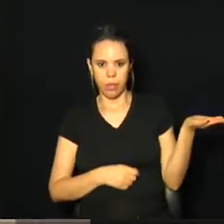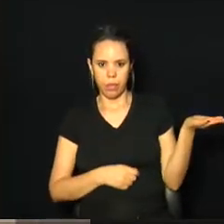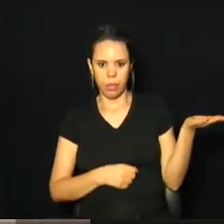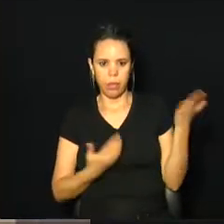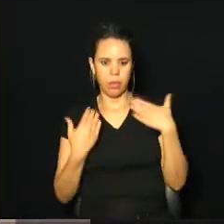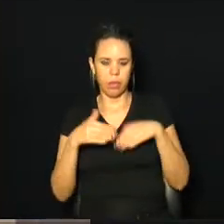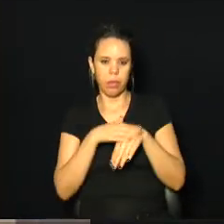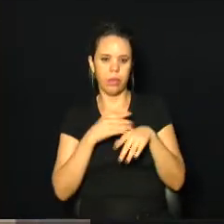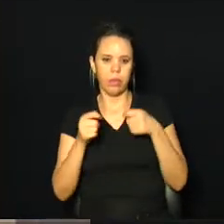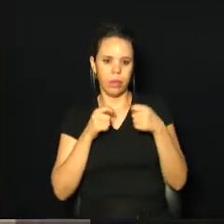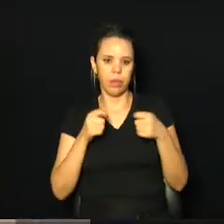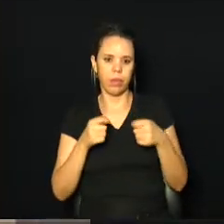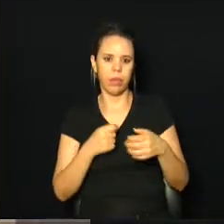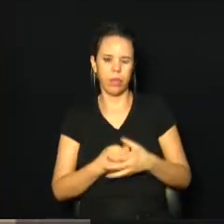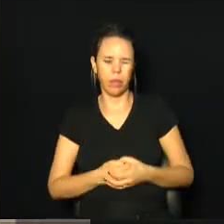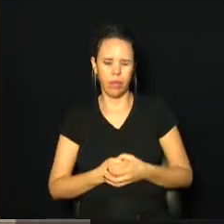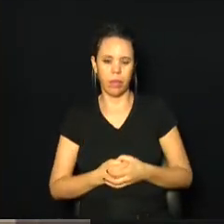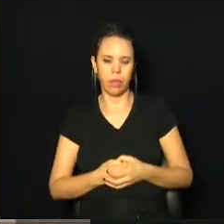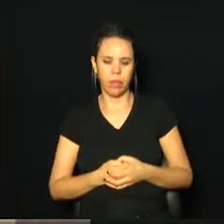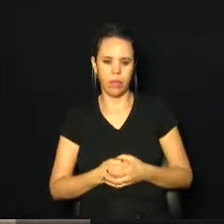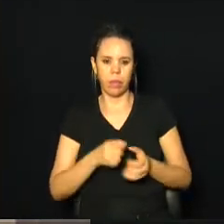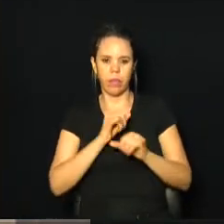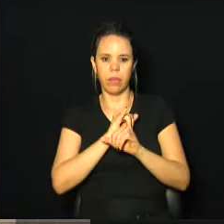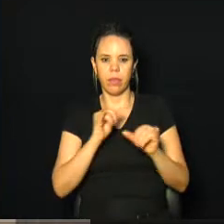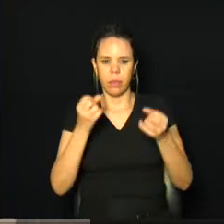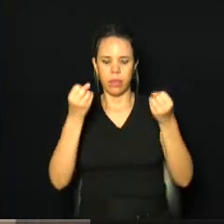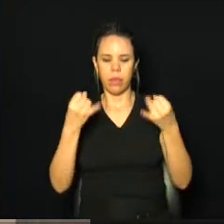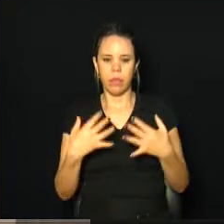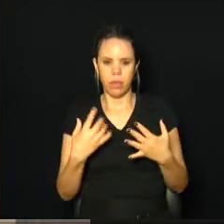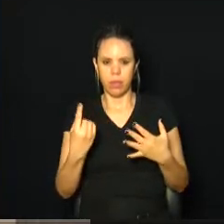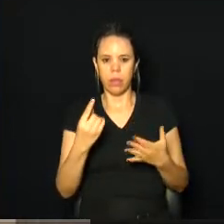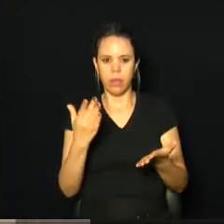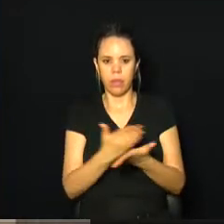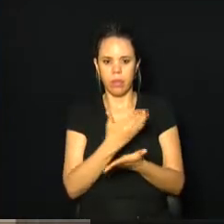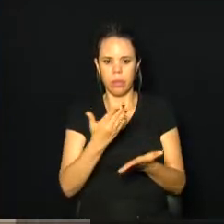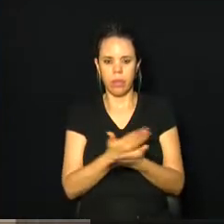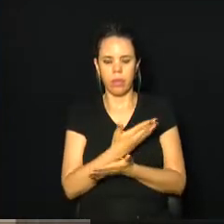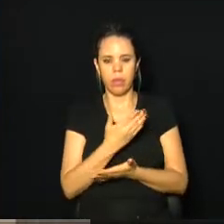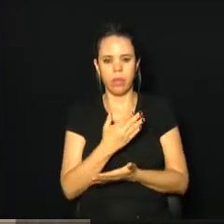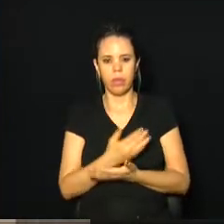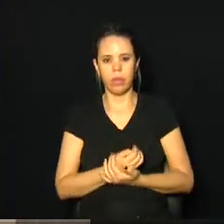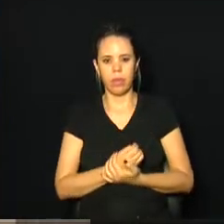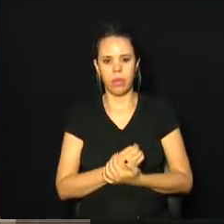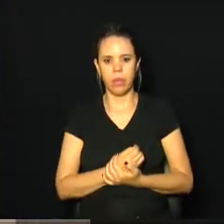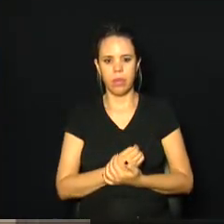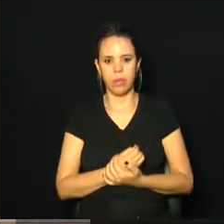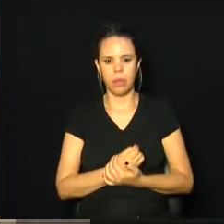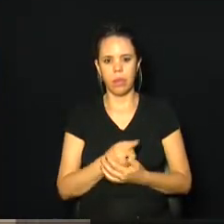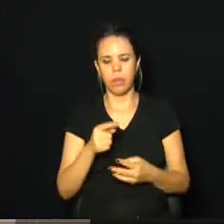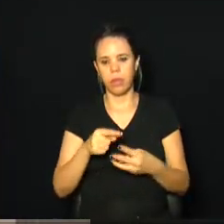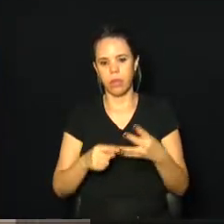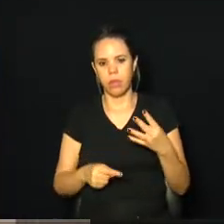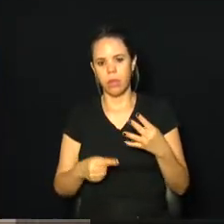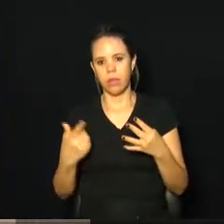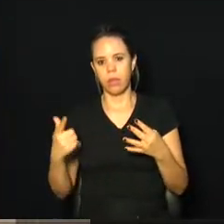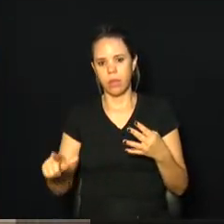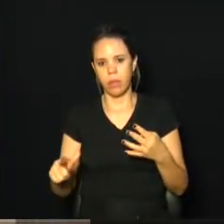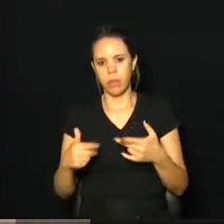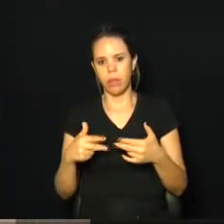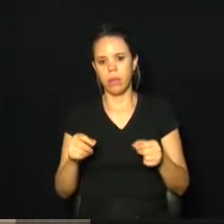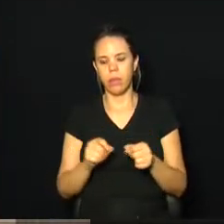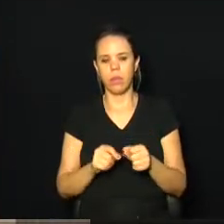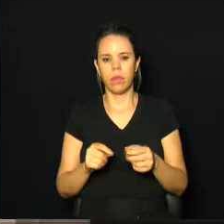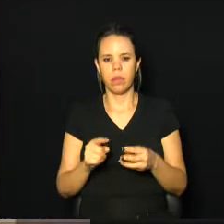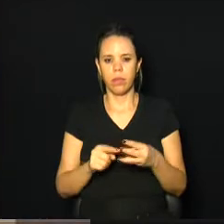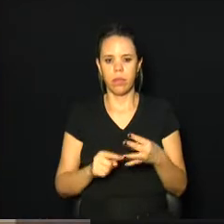as entrevistas, contando cada capítulo. Se Marcelo Negrão jogava com a 1, o primeiro capítulo é dele, Jorge Hesse jogava com a 2, o